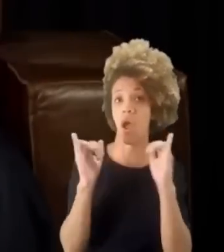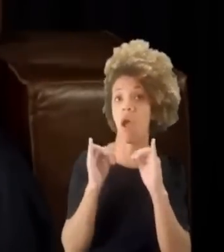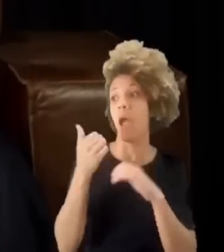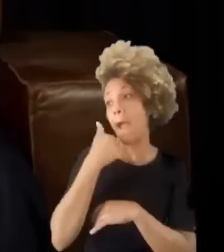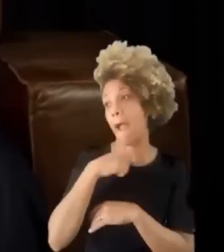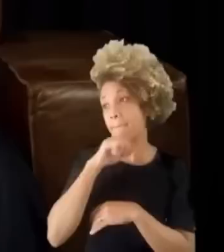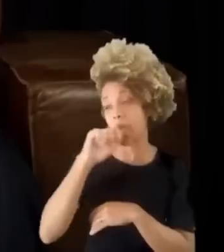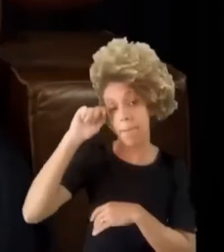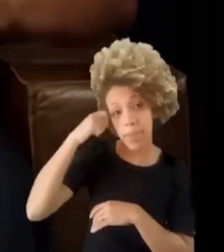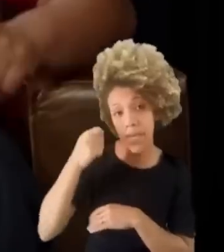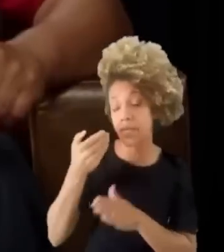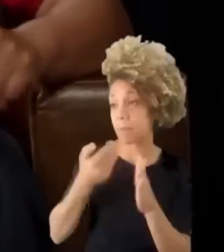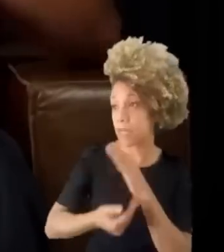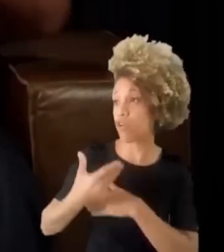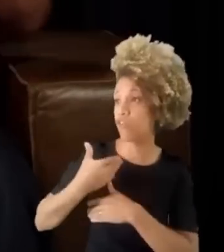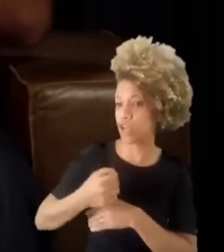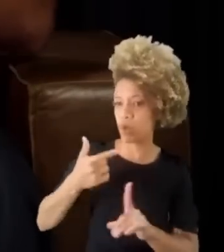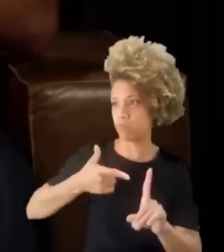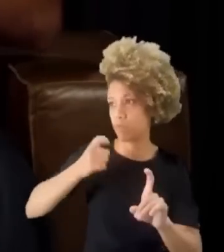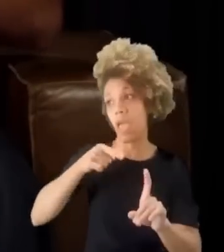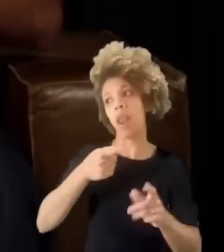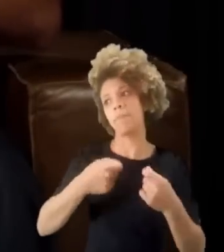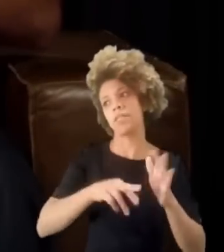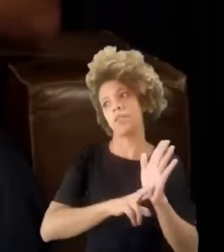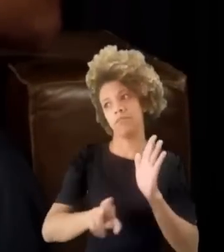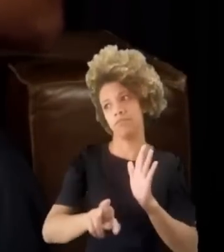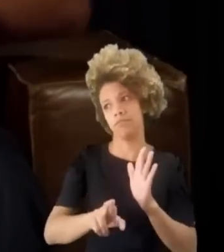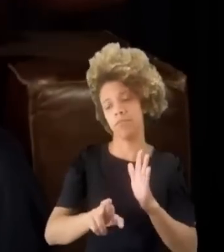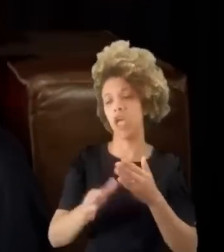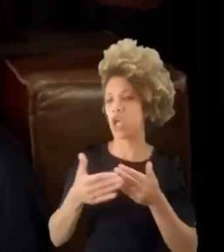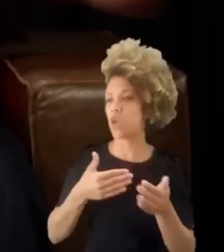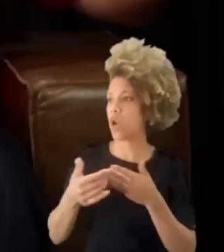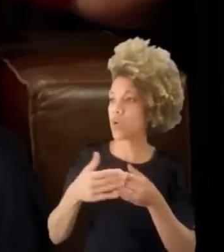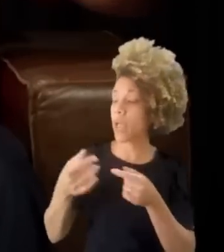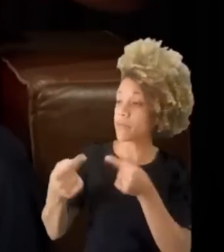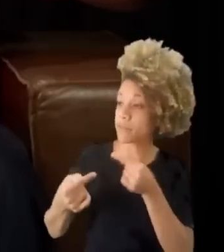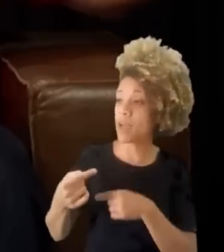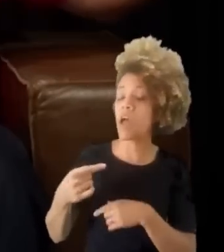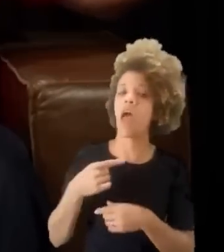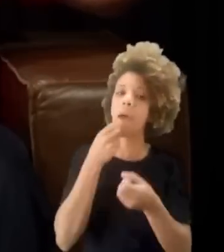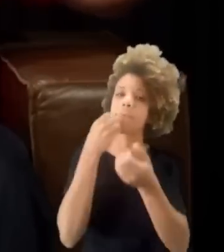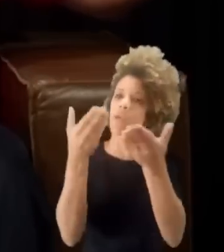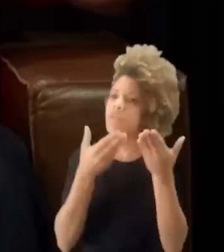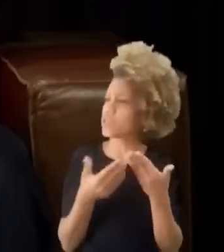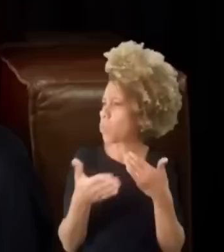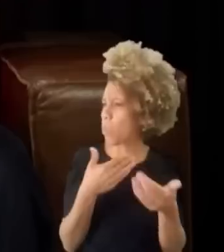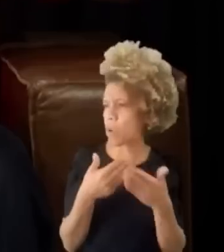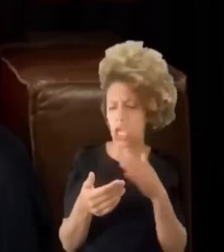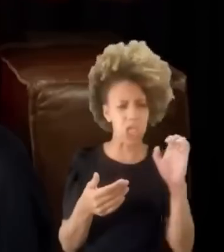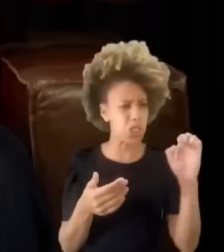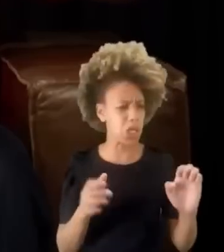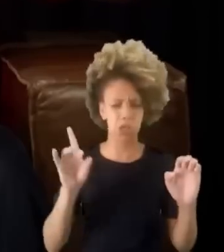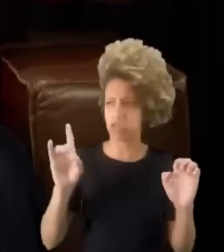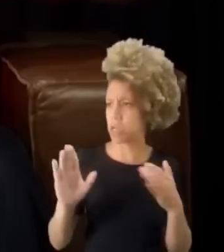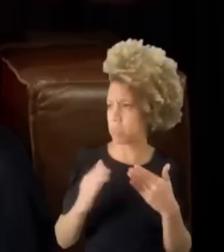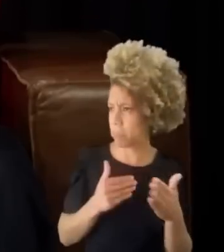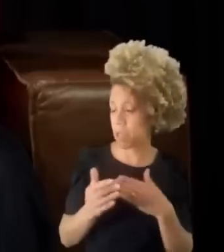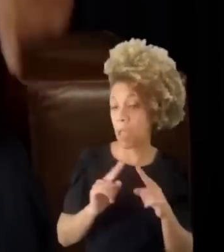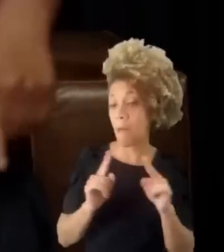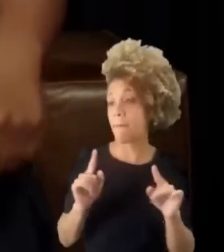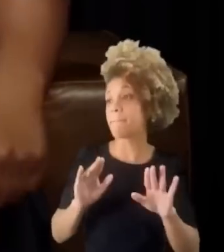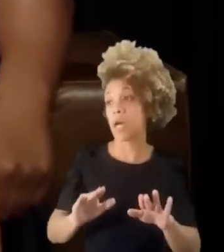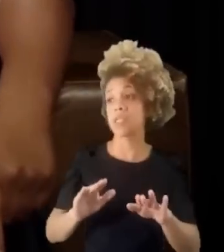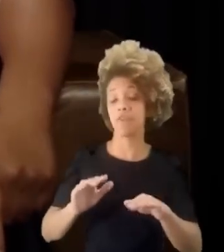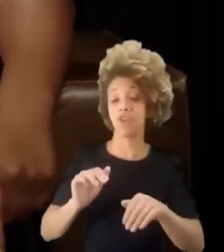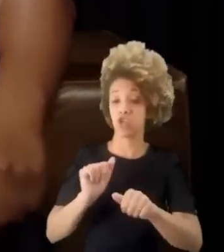a mãe preta que perdeu o filho assassinado ela precisava de voz entendeu e qualquer político que viesse era bem-vindo qualquer um que viesse era bem-vindo mas